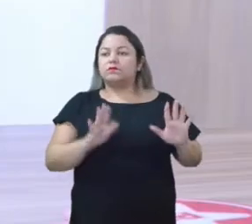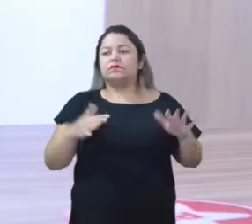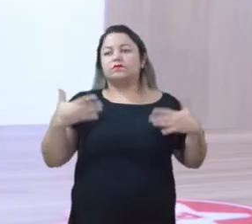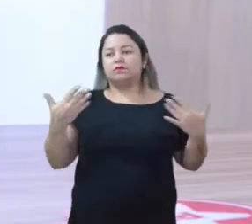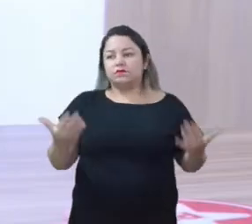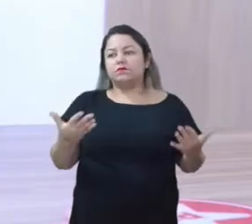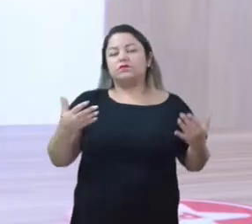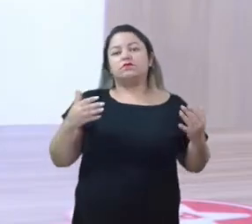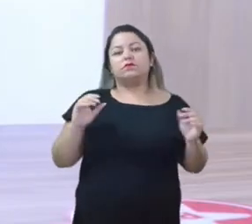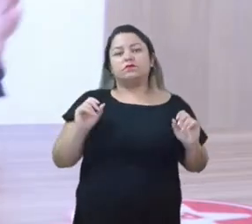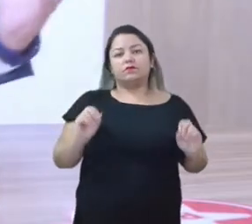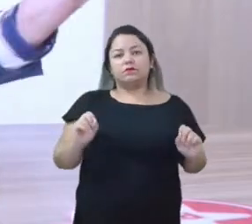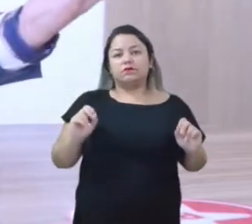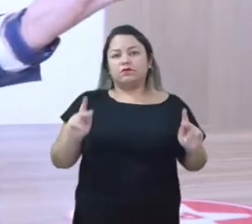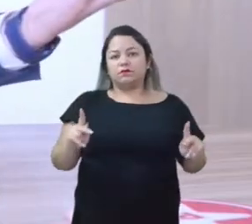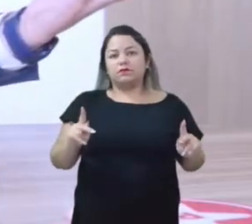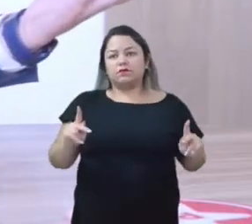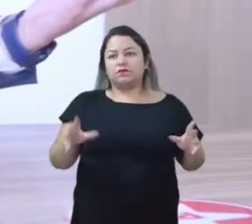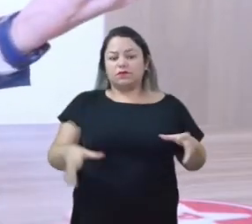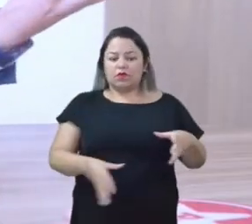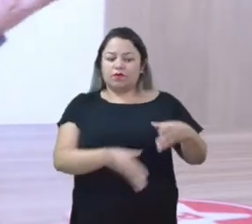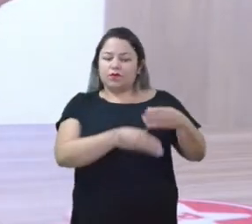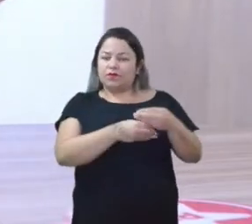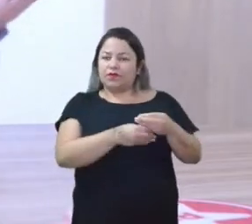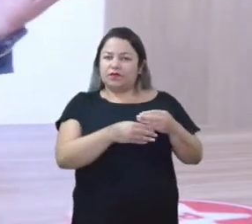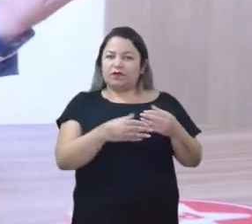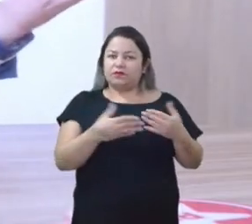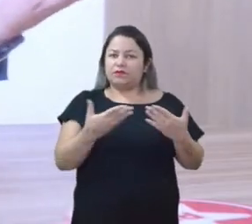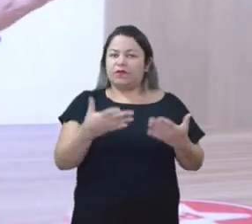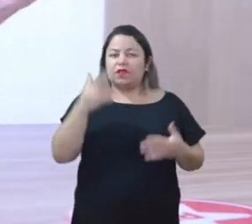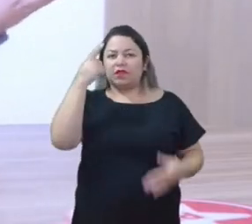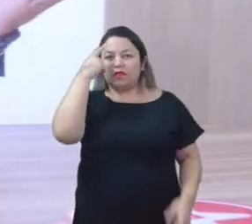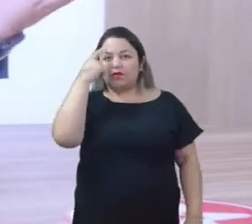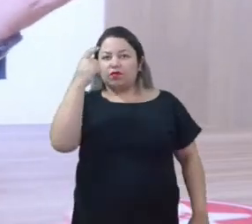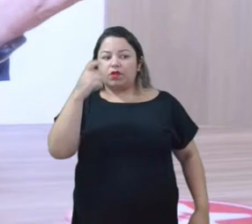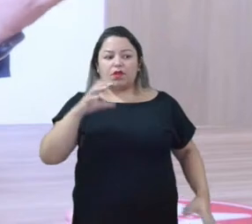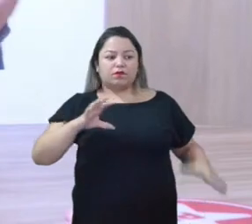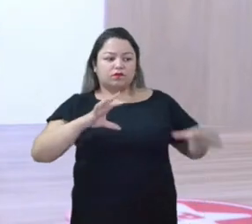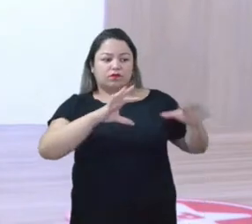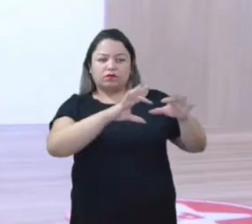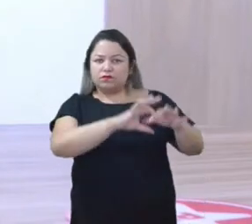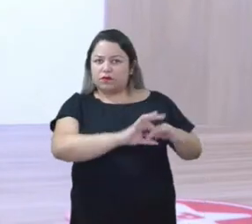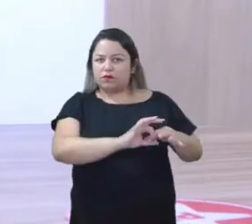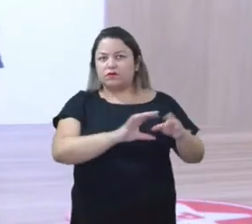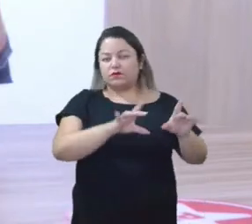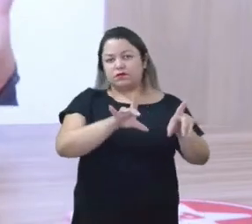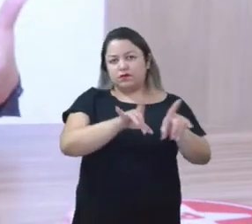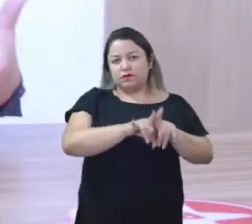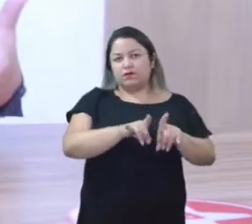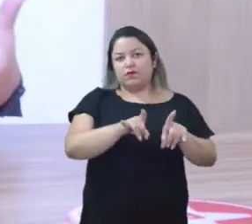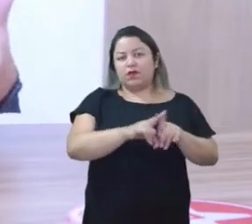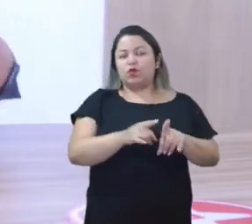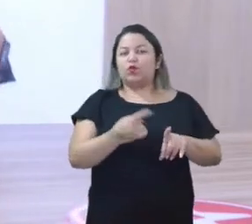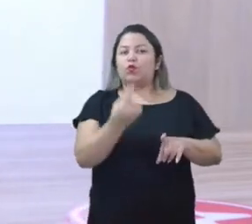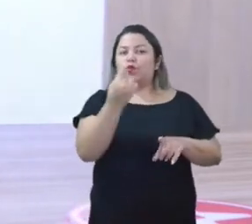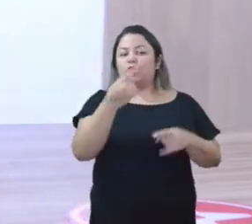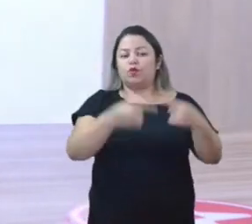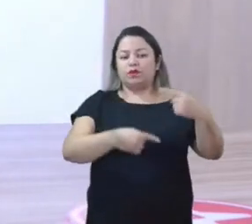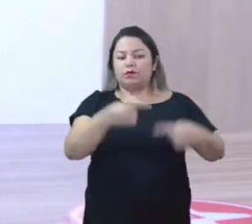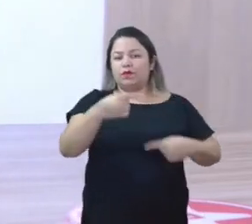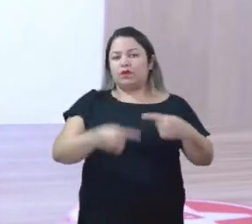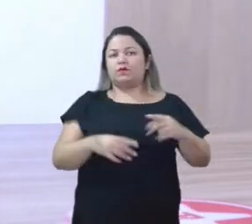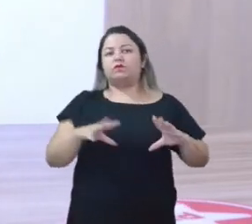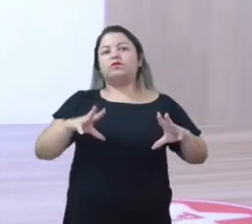Então, elas são complementares. Então, a ideia é juntá-las, né, num único debate, porque